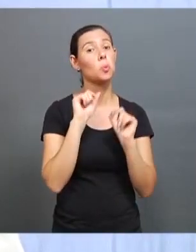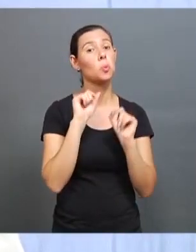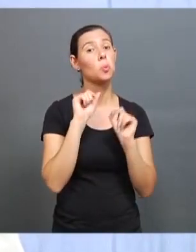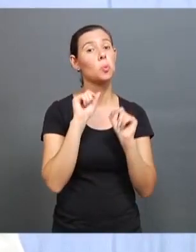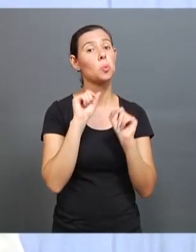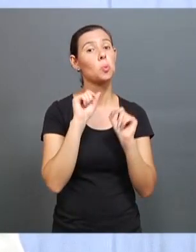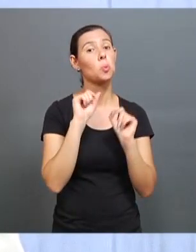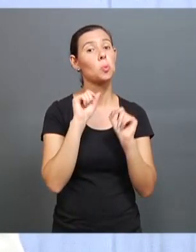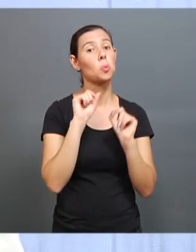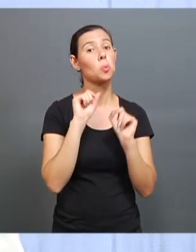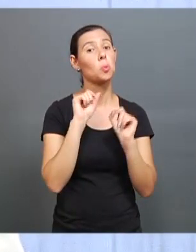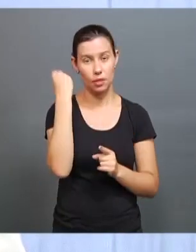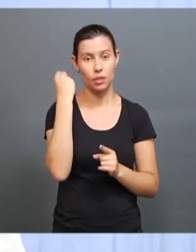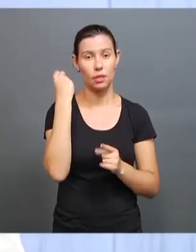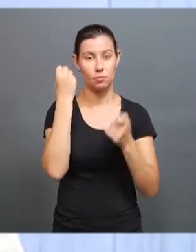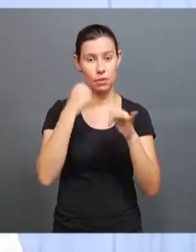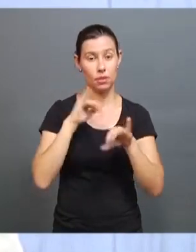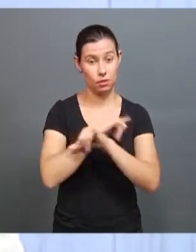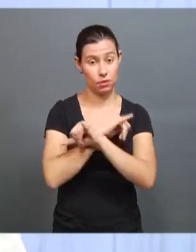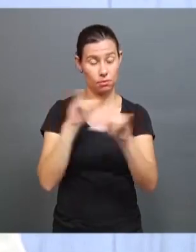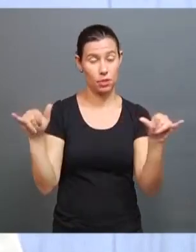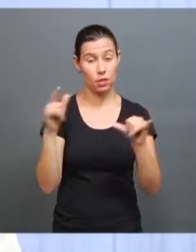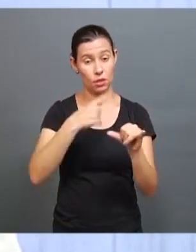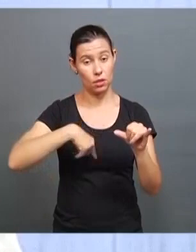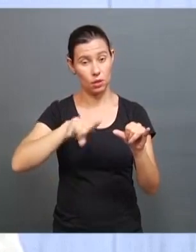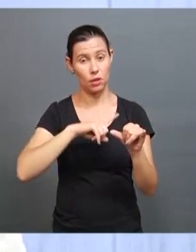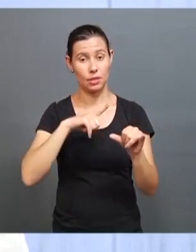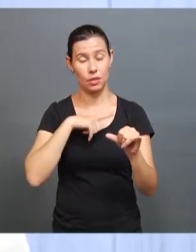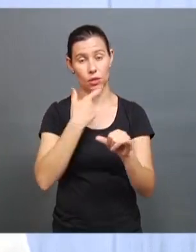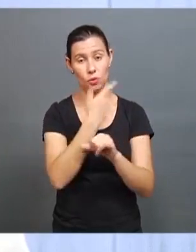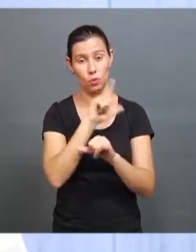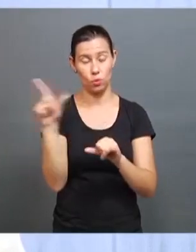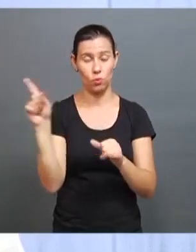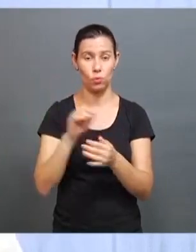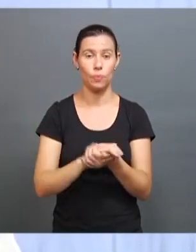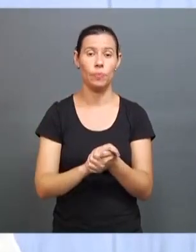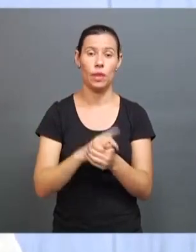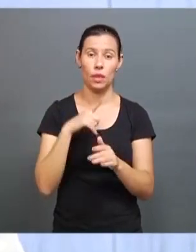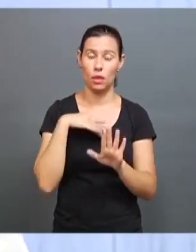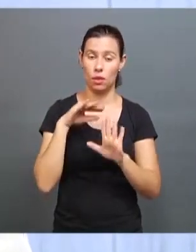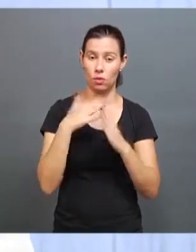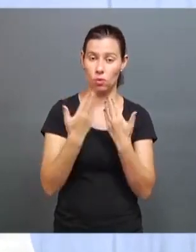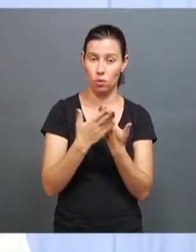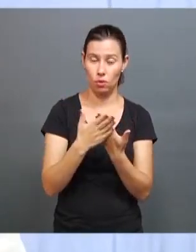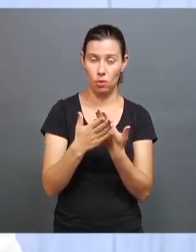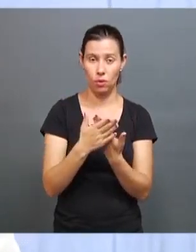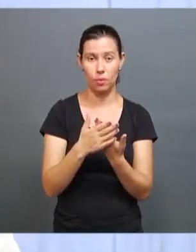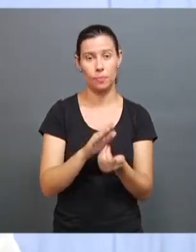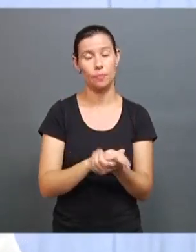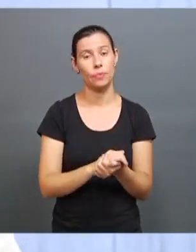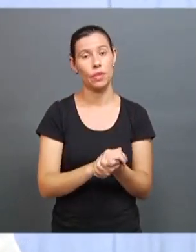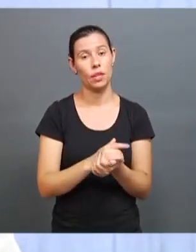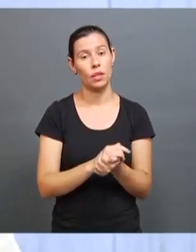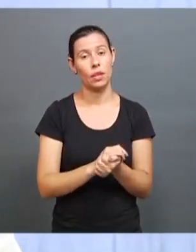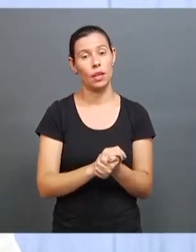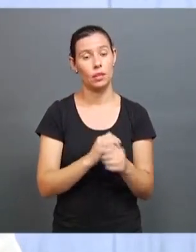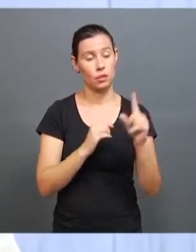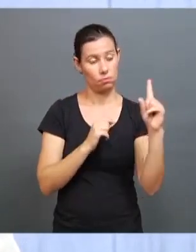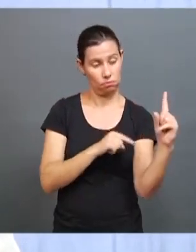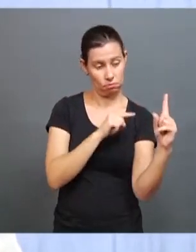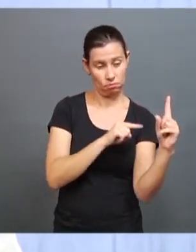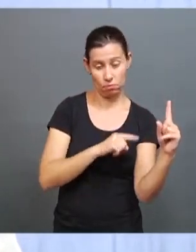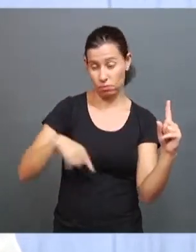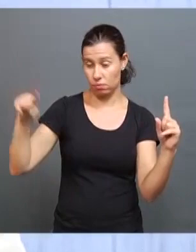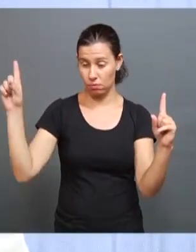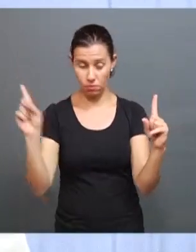que a gente tem os outros meios, né? A gente tem a escola, de uma criança influenciando a outra com um brinquedo novo